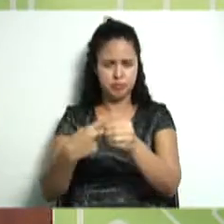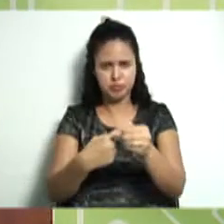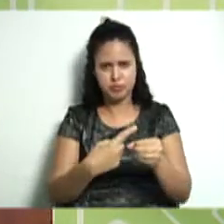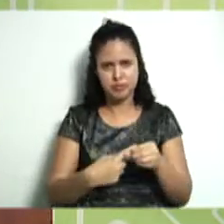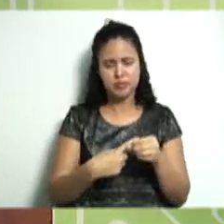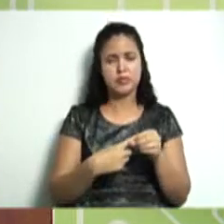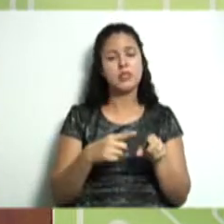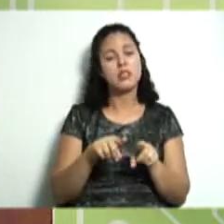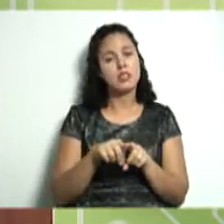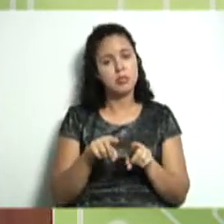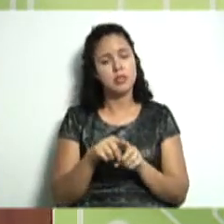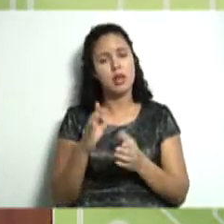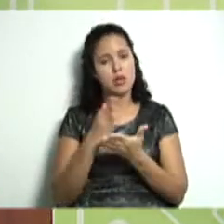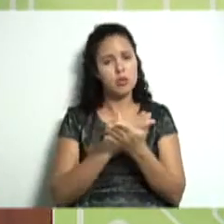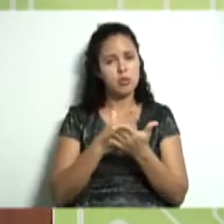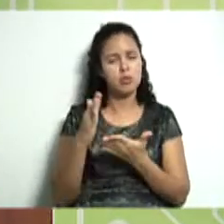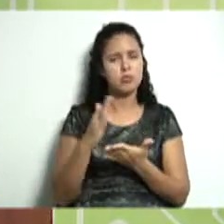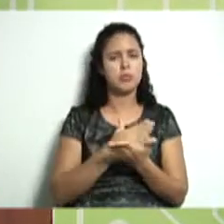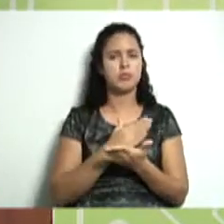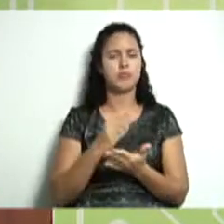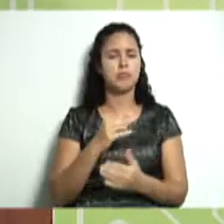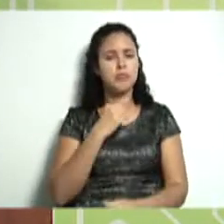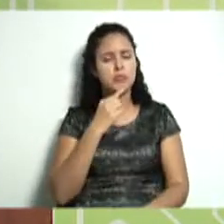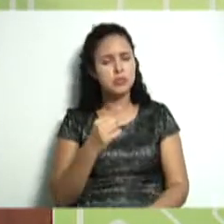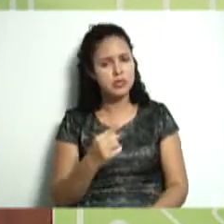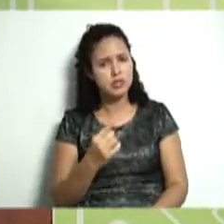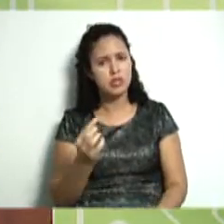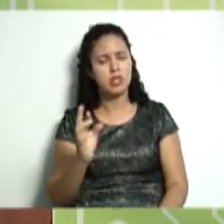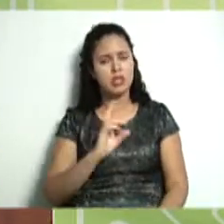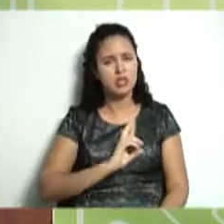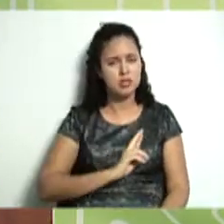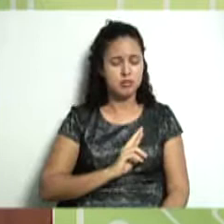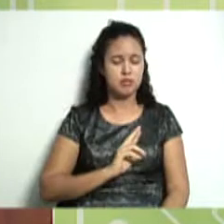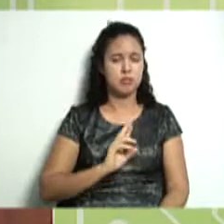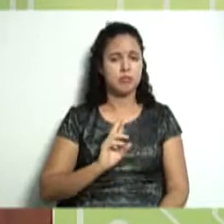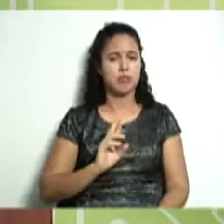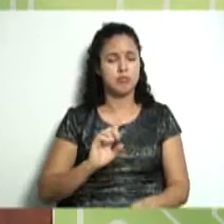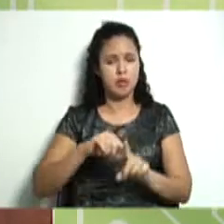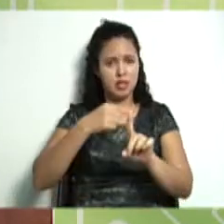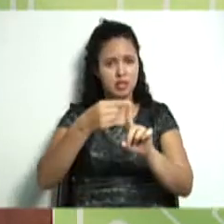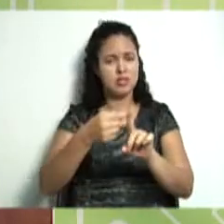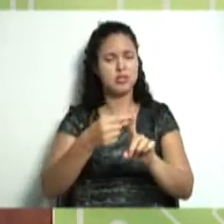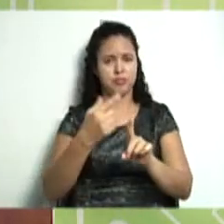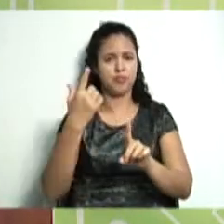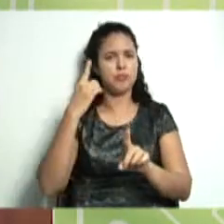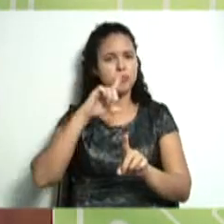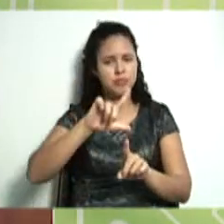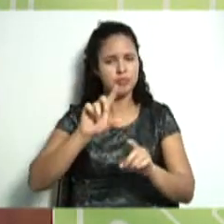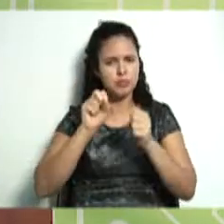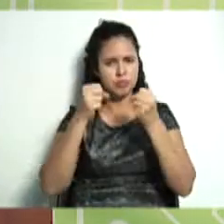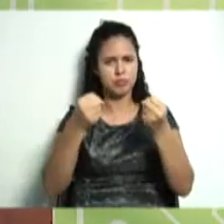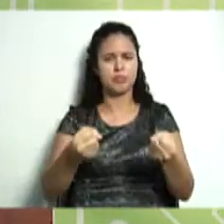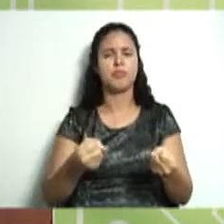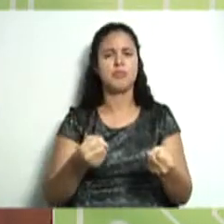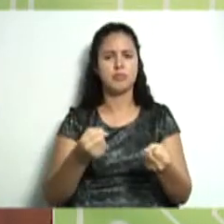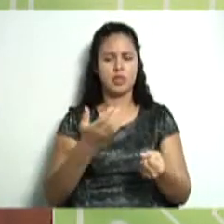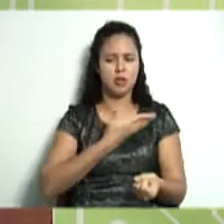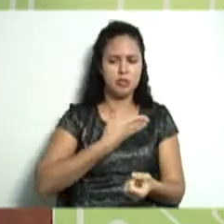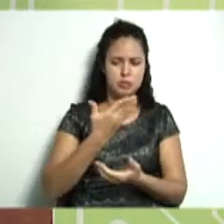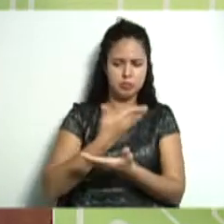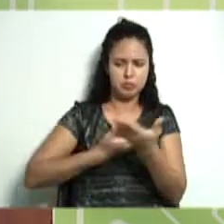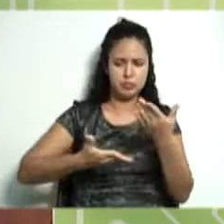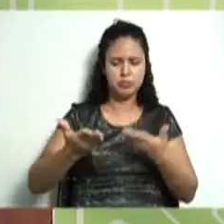quem não pôde mandar a mensagem aqui para a gente, a resposta, mas que fez, está compartilhando isso com seus colegas,